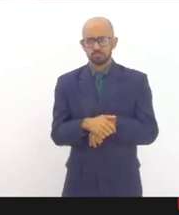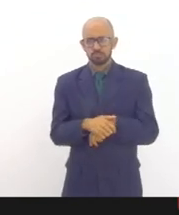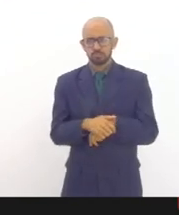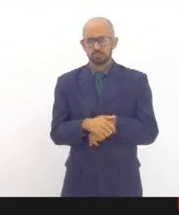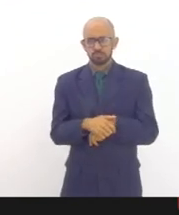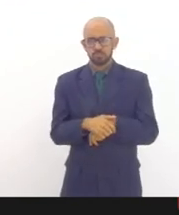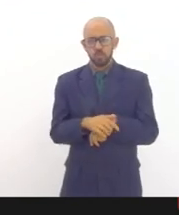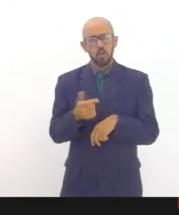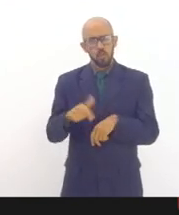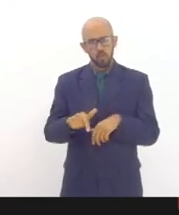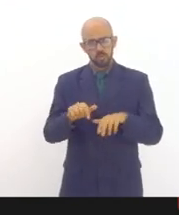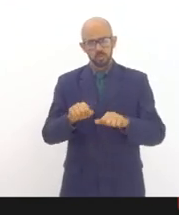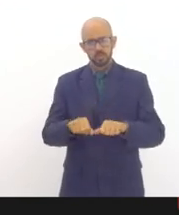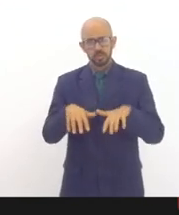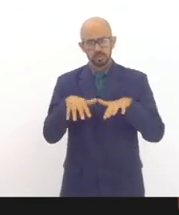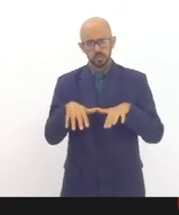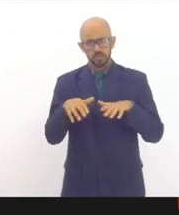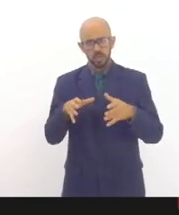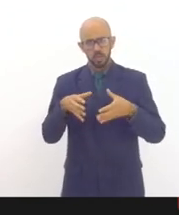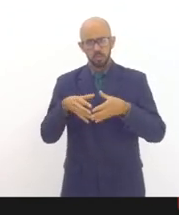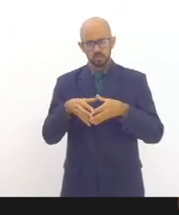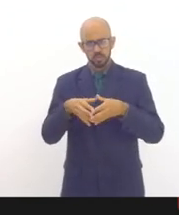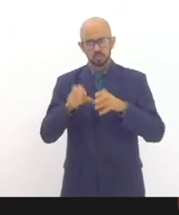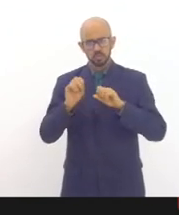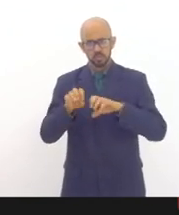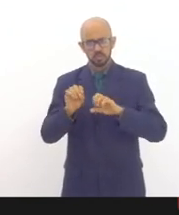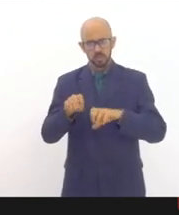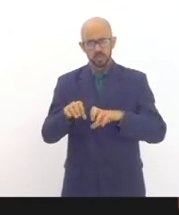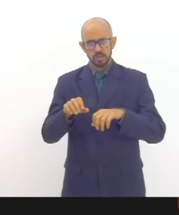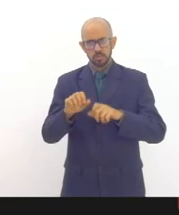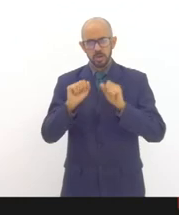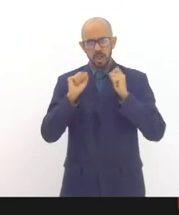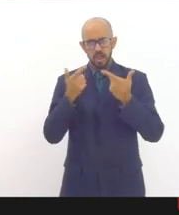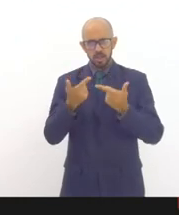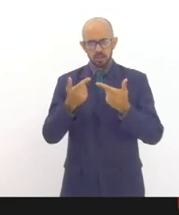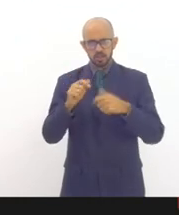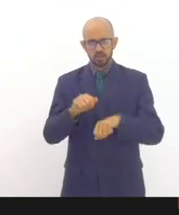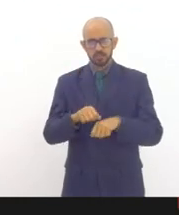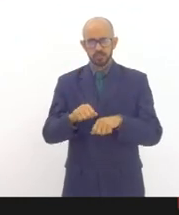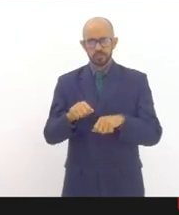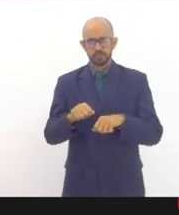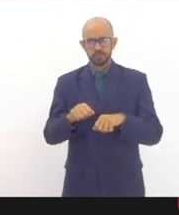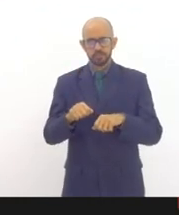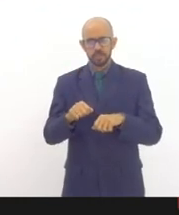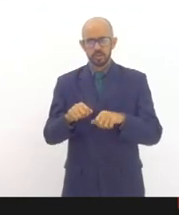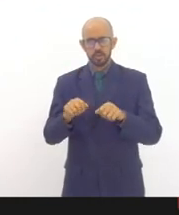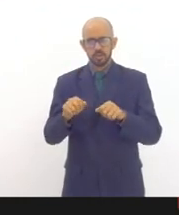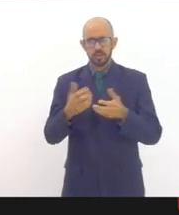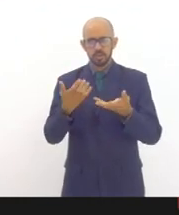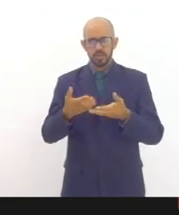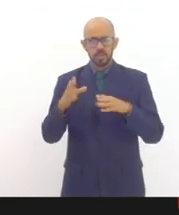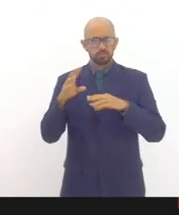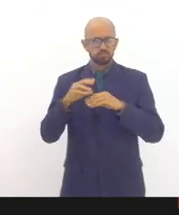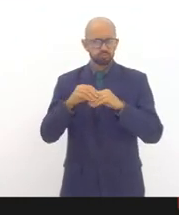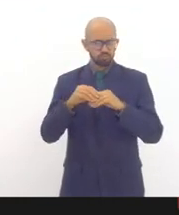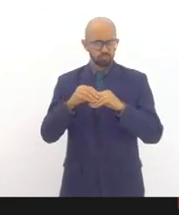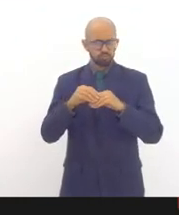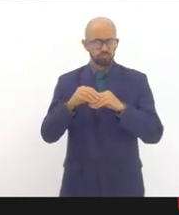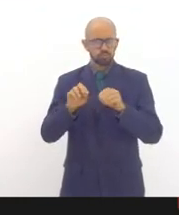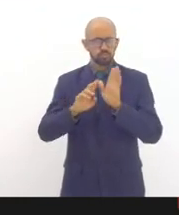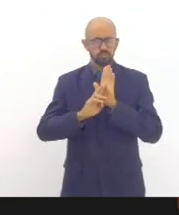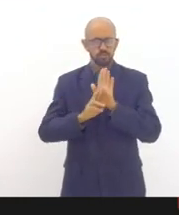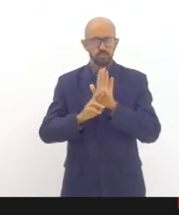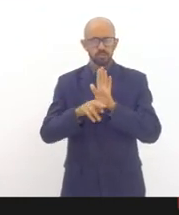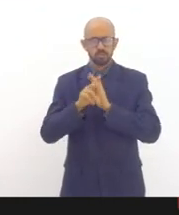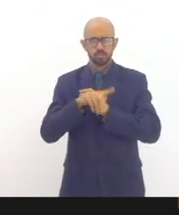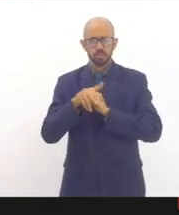mais uma sessão da Comissão de Educação da LERJ. Eu vou ser breve aqui, representando a